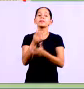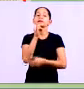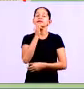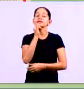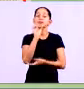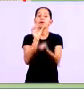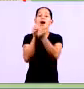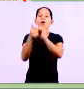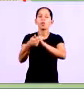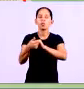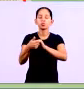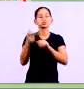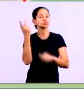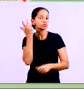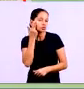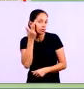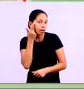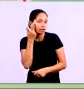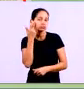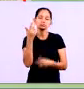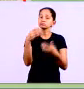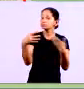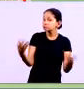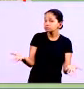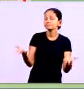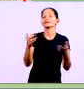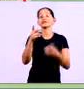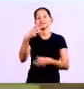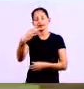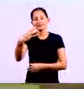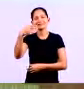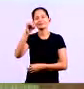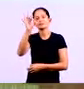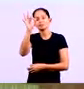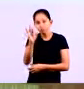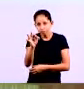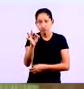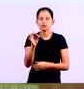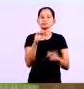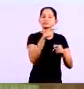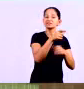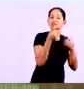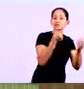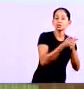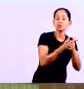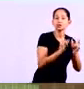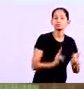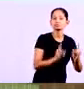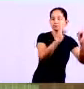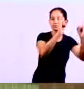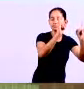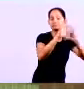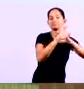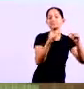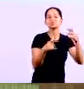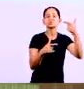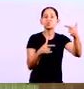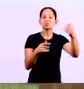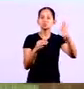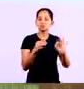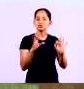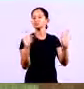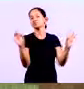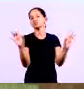quilo de arroz, a tributação vai estar lá entre seus 30%, 35%. Se você comprar um imóvel, você vai pagar 2%, 3%